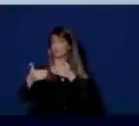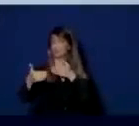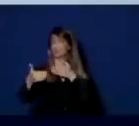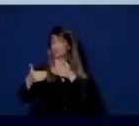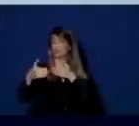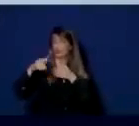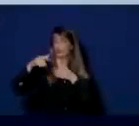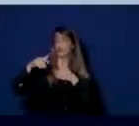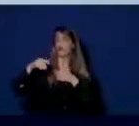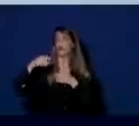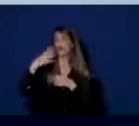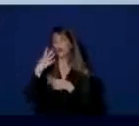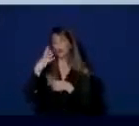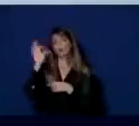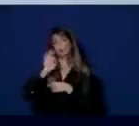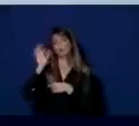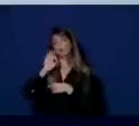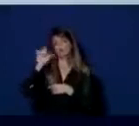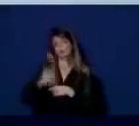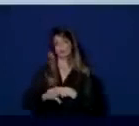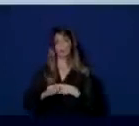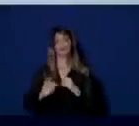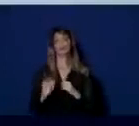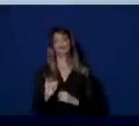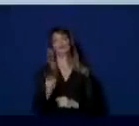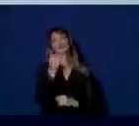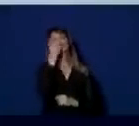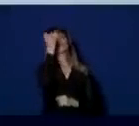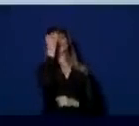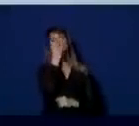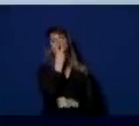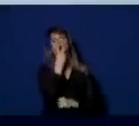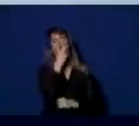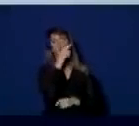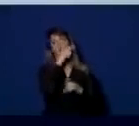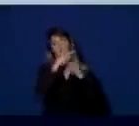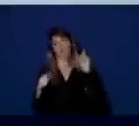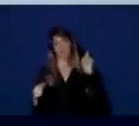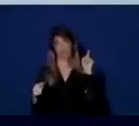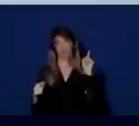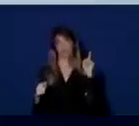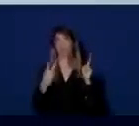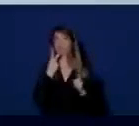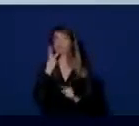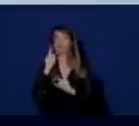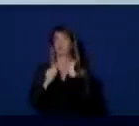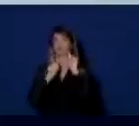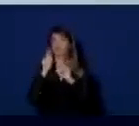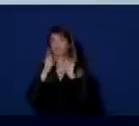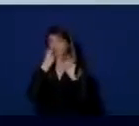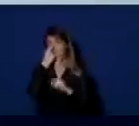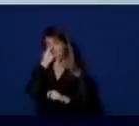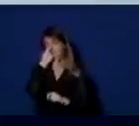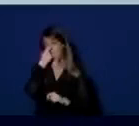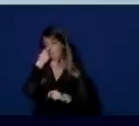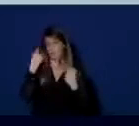abaixo de 4%, com juros a 12,5%. Pô, a gente está dizendo o seguinte, que precisa